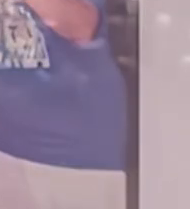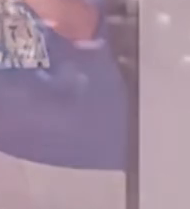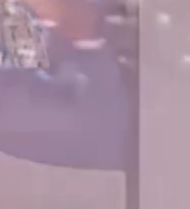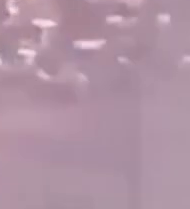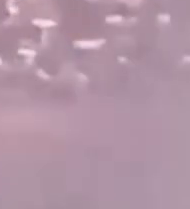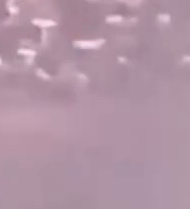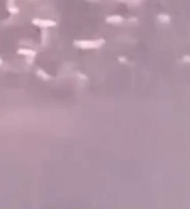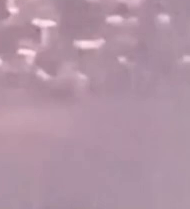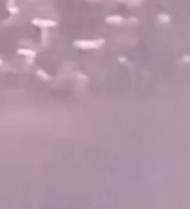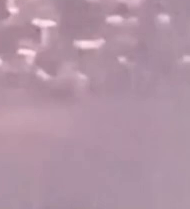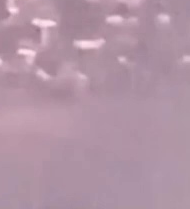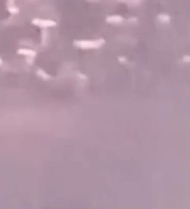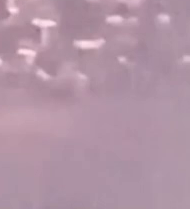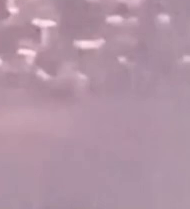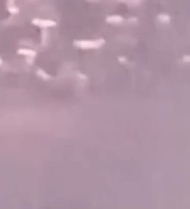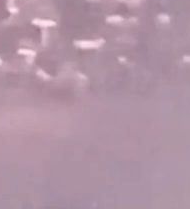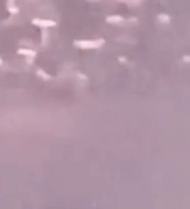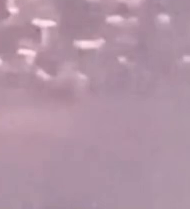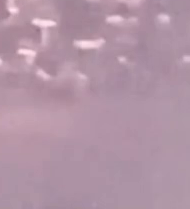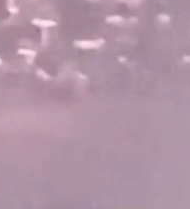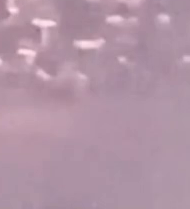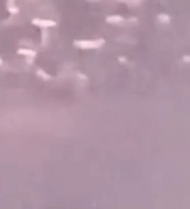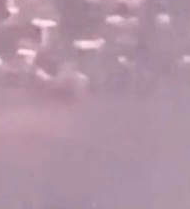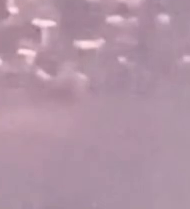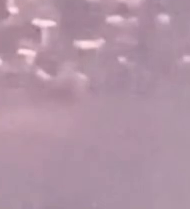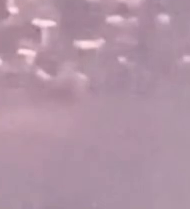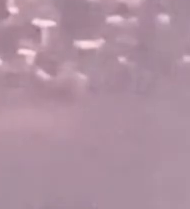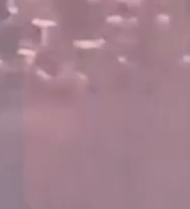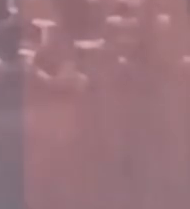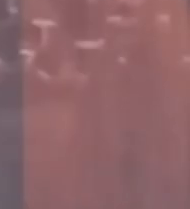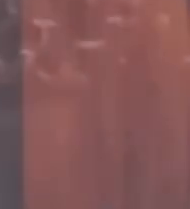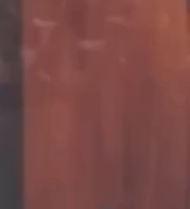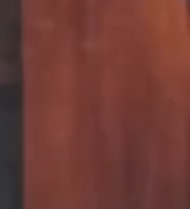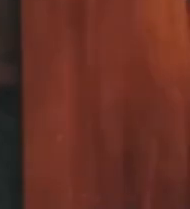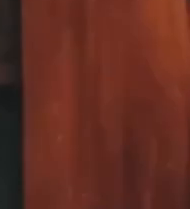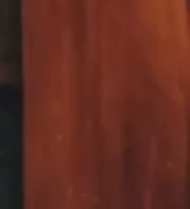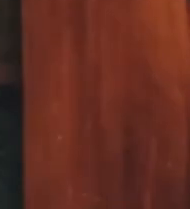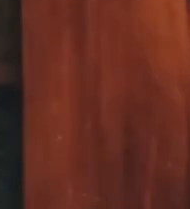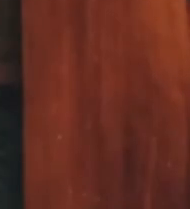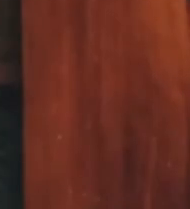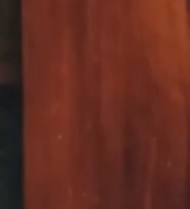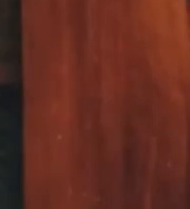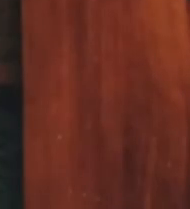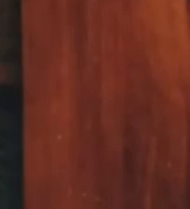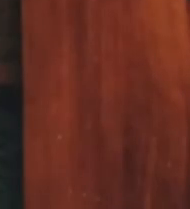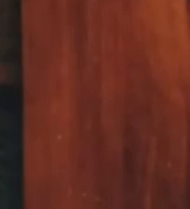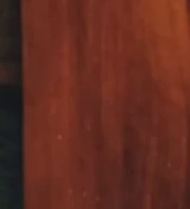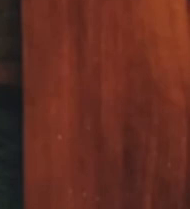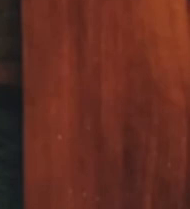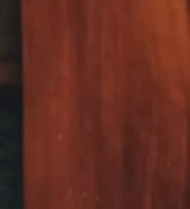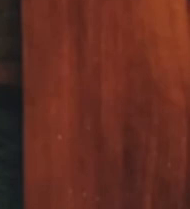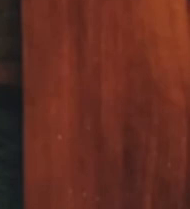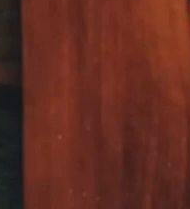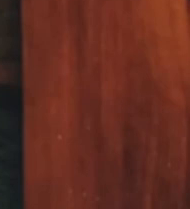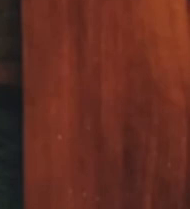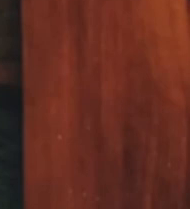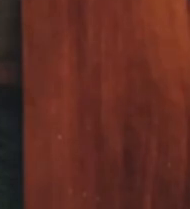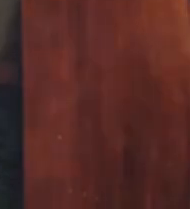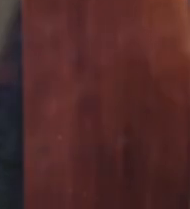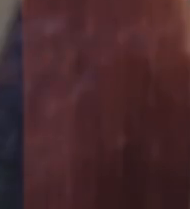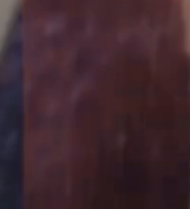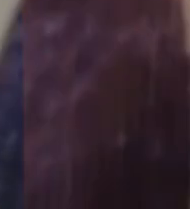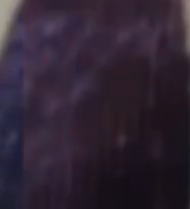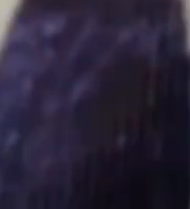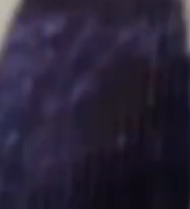ruído, como se soprasse um vento impetuoso, e encheu toda a casa onde estavam sentados. Apareceu-lhes então